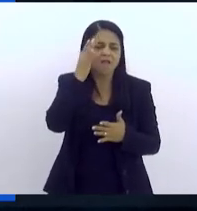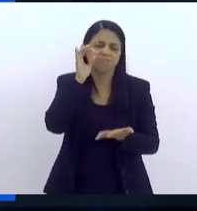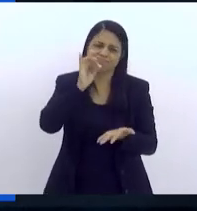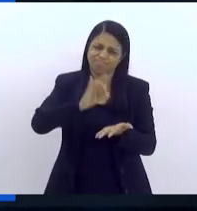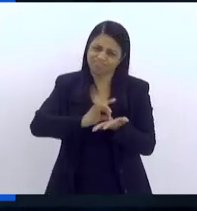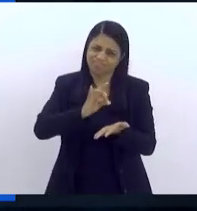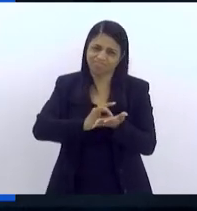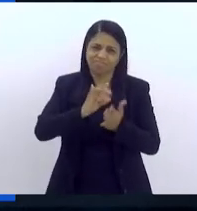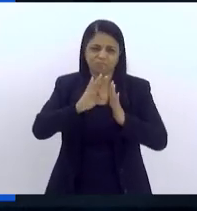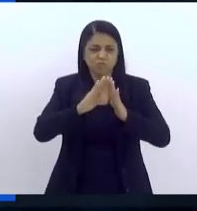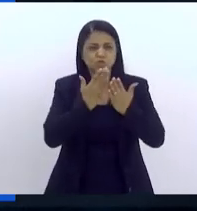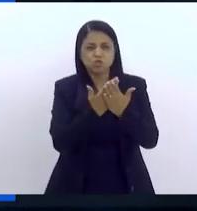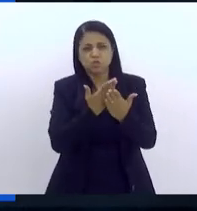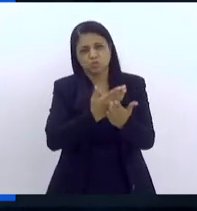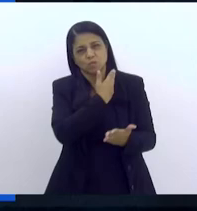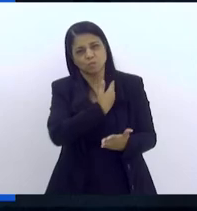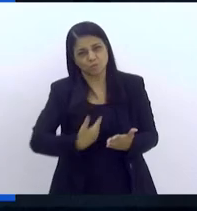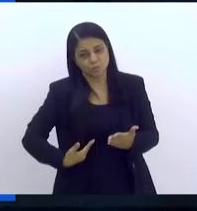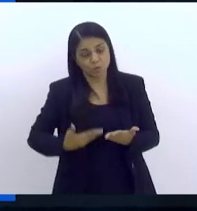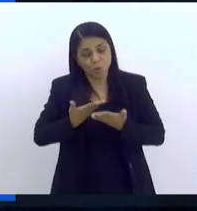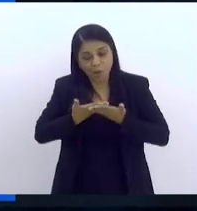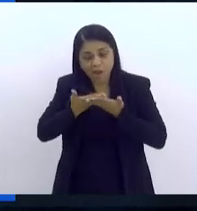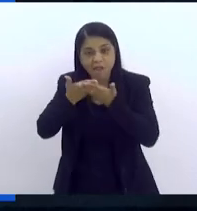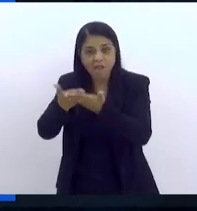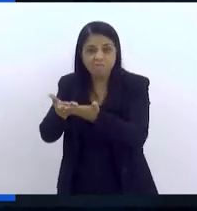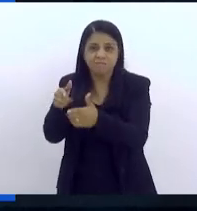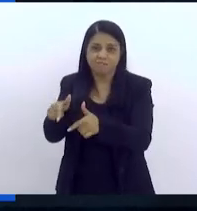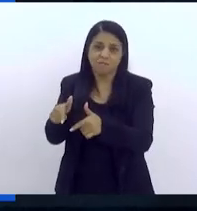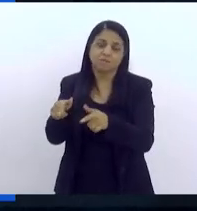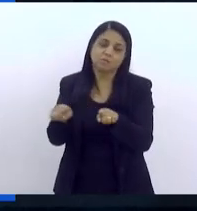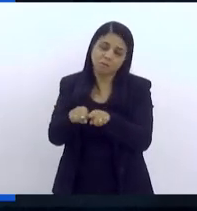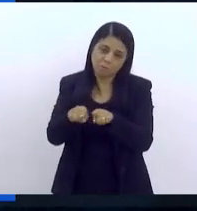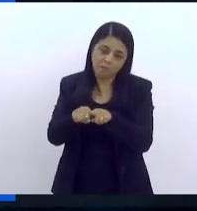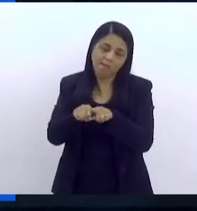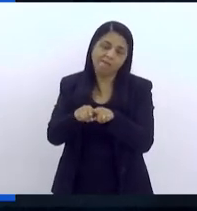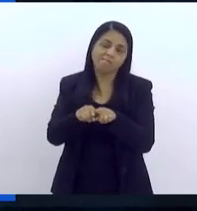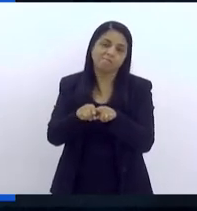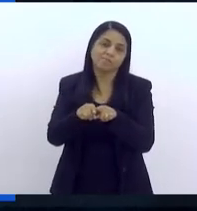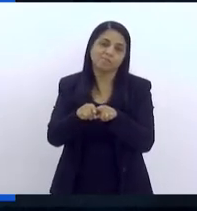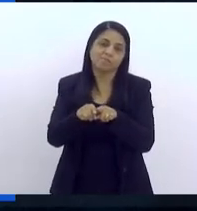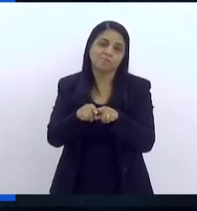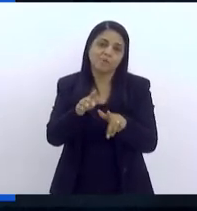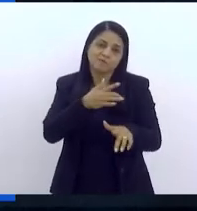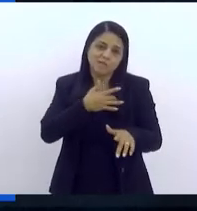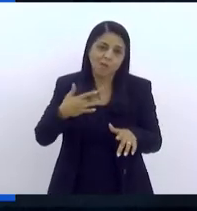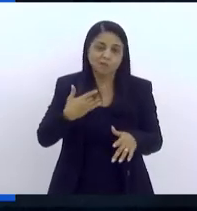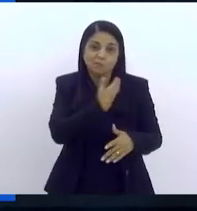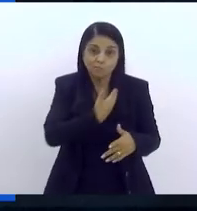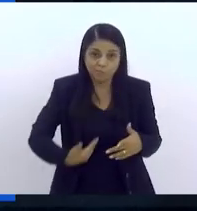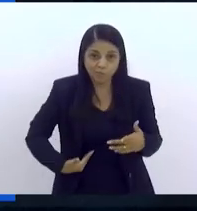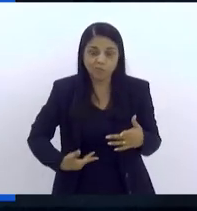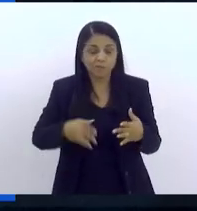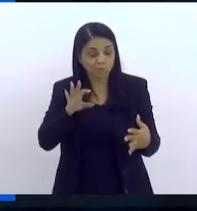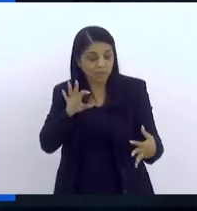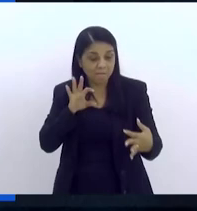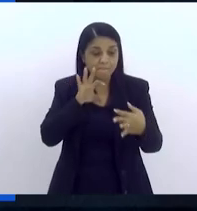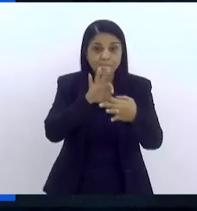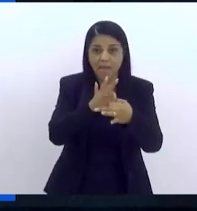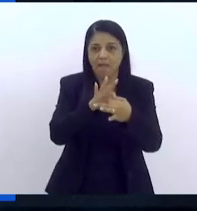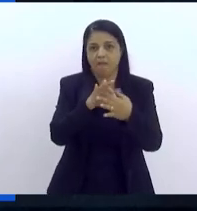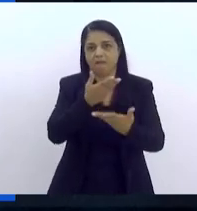e a gente sabe que o encaminhamento também vai ser para uma instituição pública e aí essa política pública ela precisa ser integrada